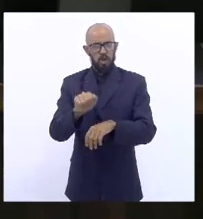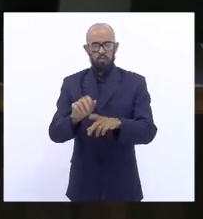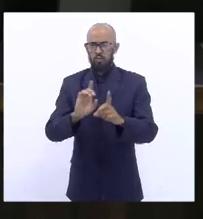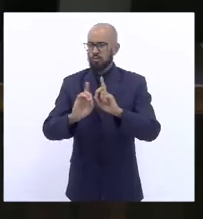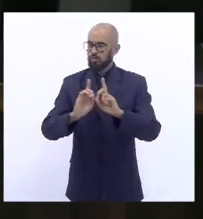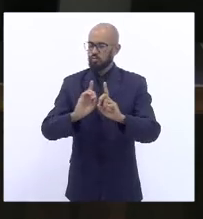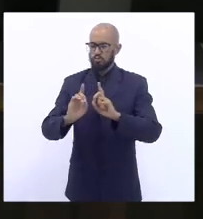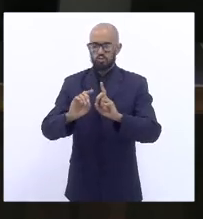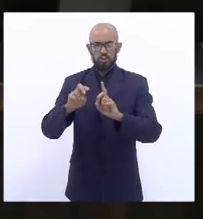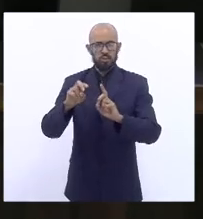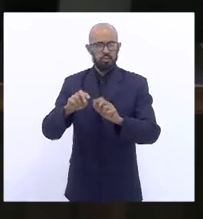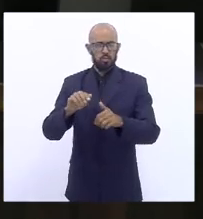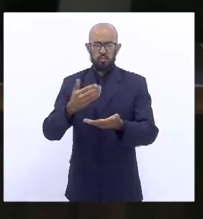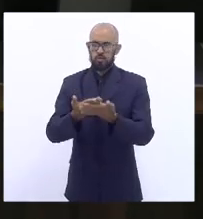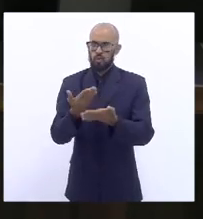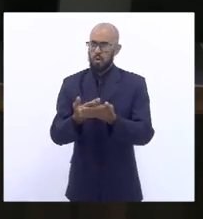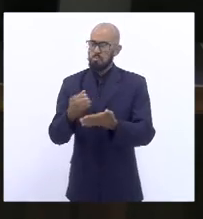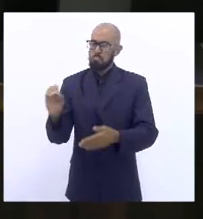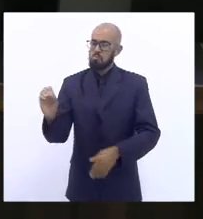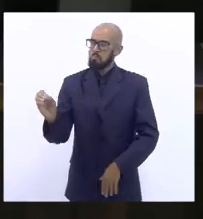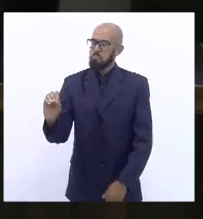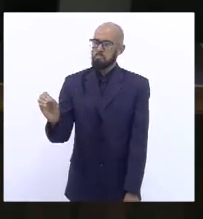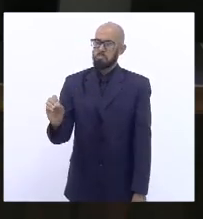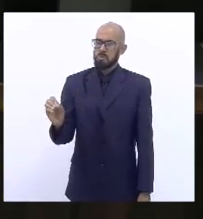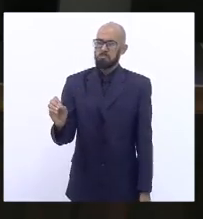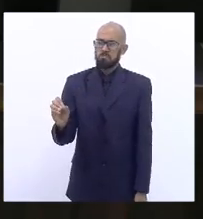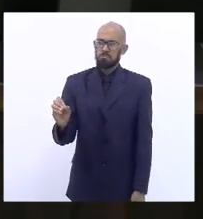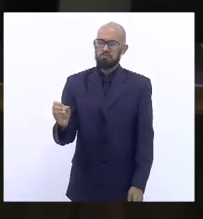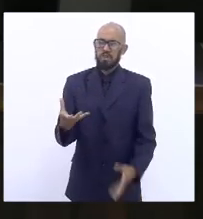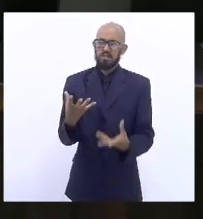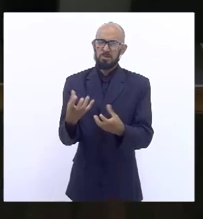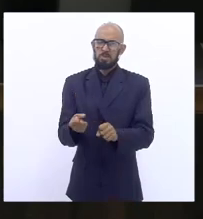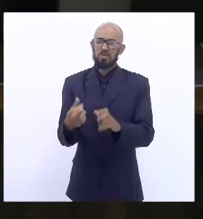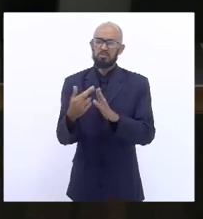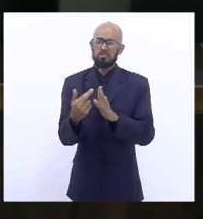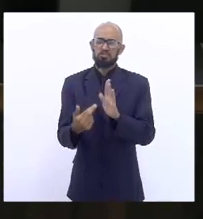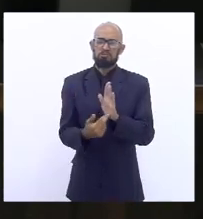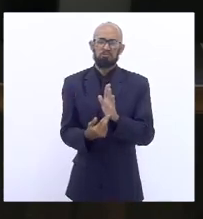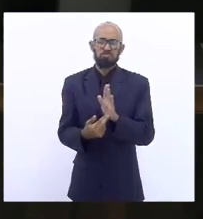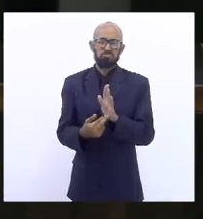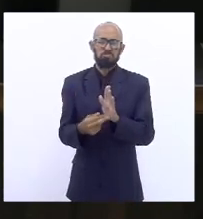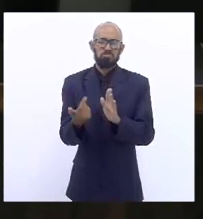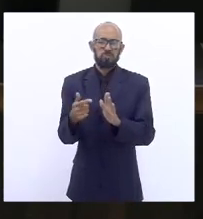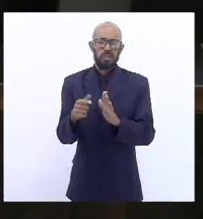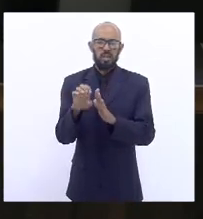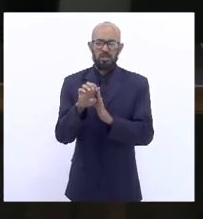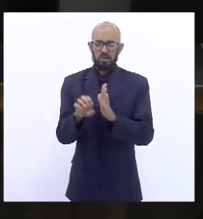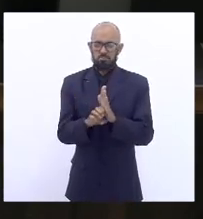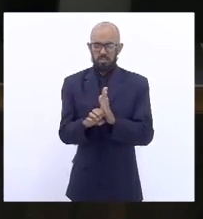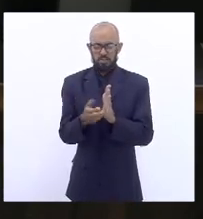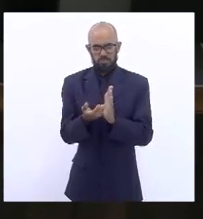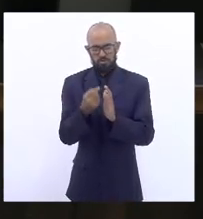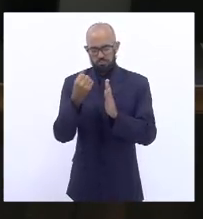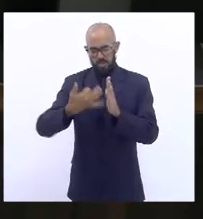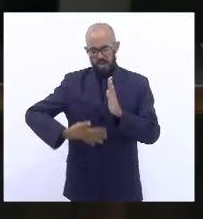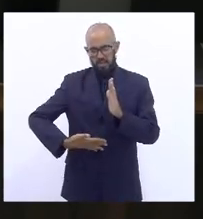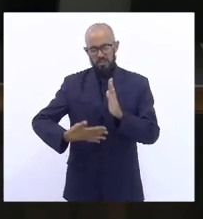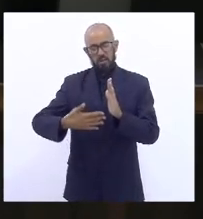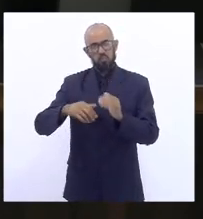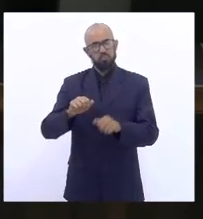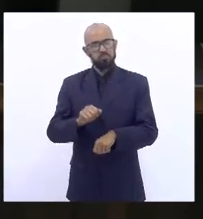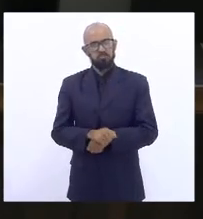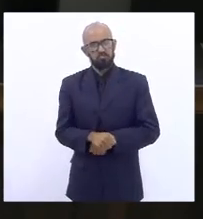escola nenhuma, receberam essa relação de disciplinas sem ementas. As ementas chegaram às escolas depois do ano letivo já em